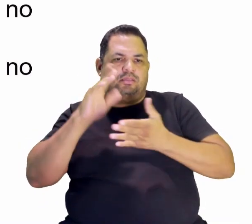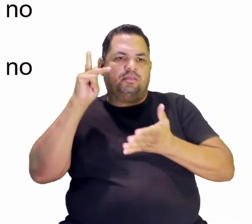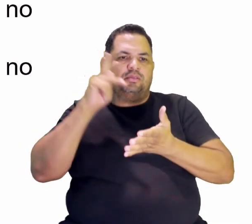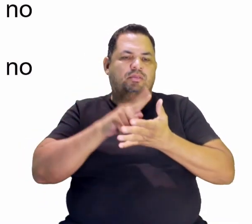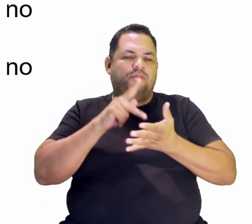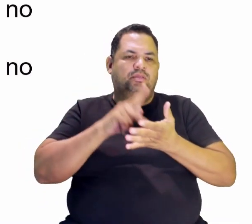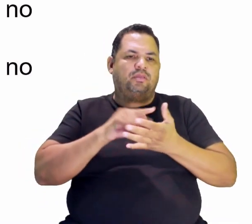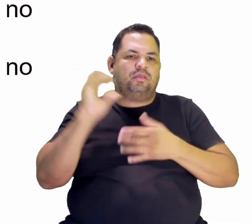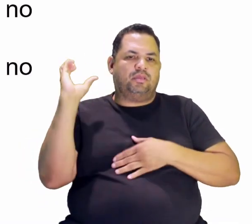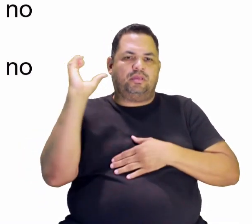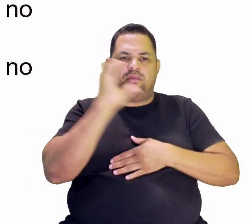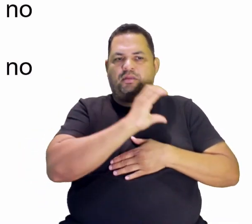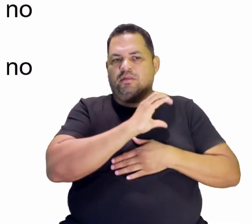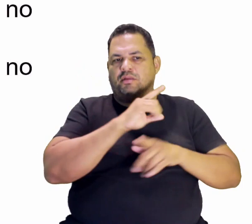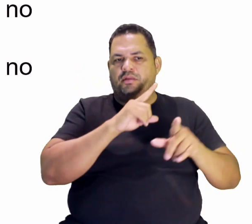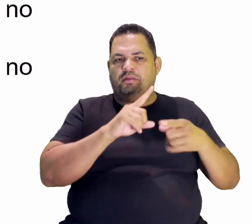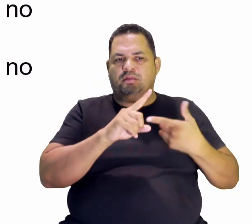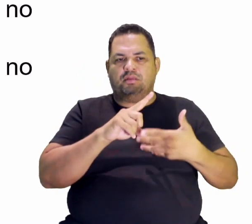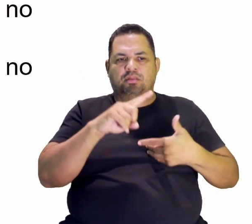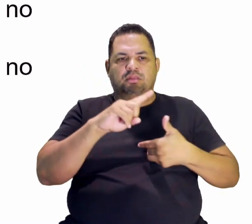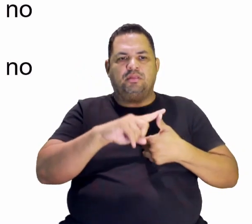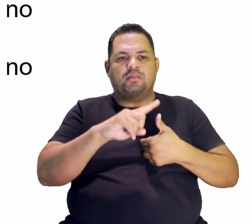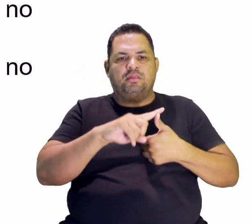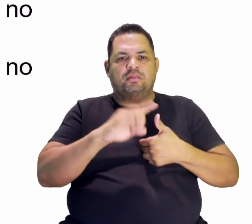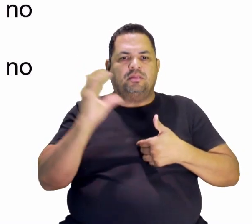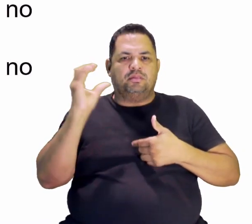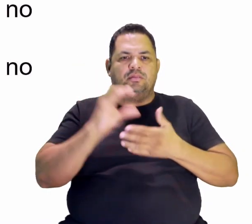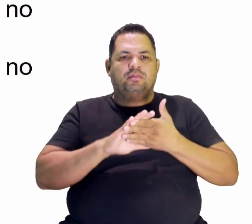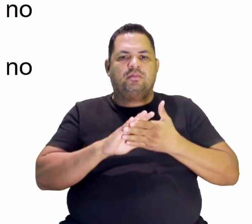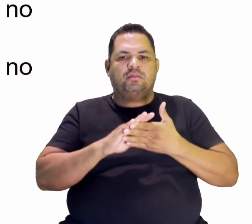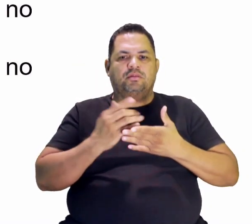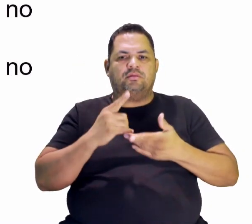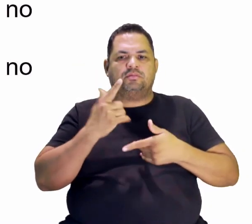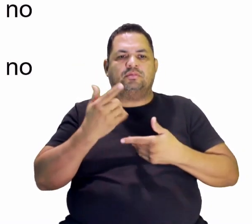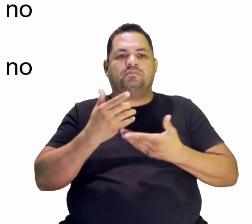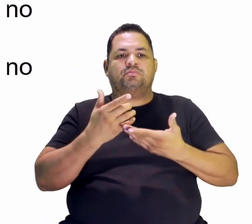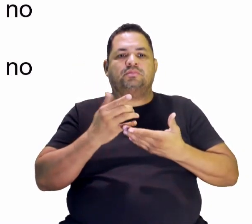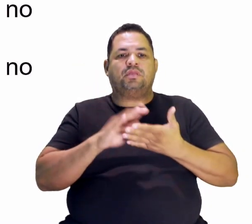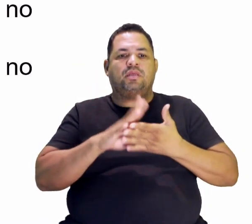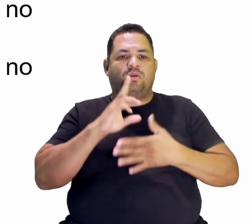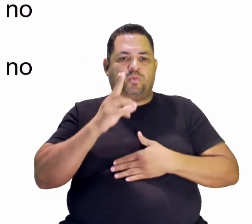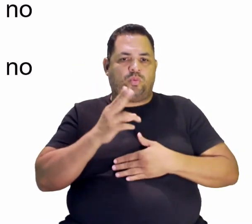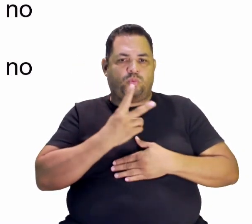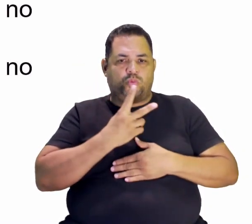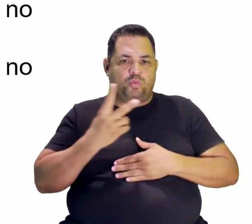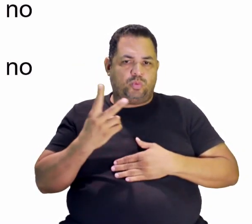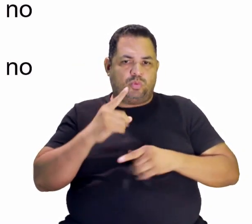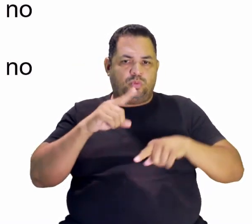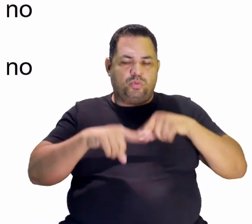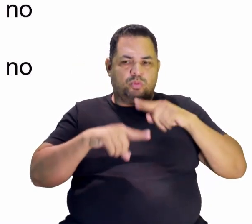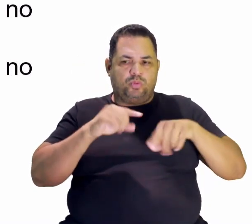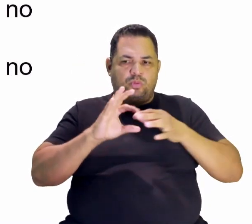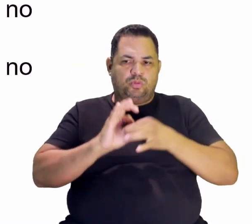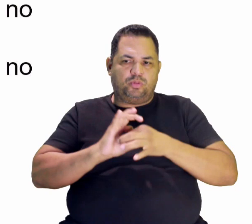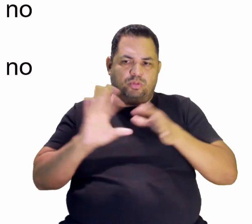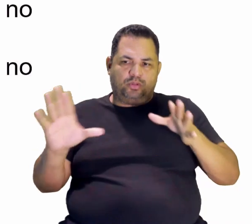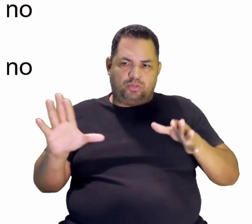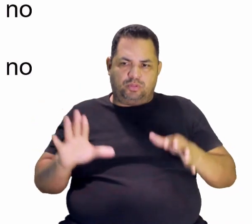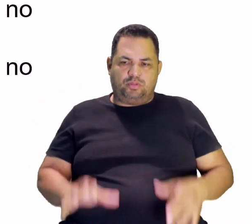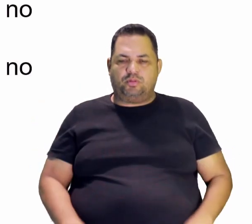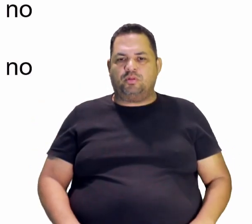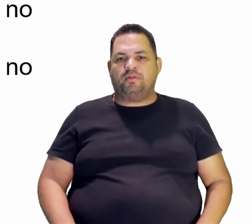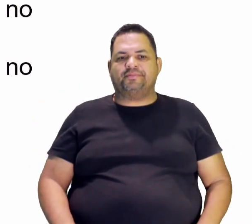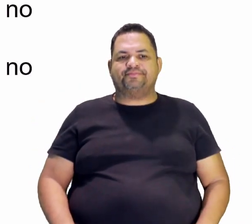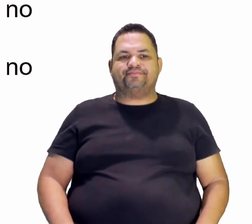afirma-se que, primeiro, a aceleração da gravidade foi considerada a mesma para ambos os corpos